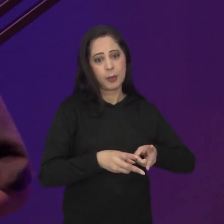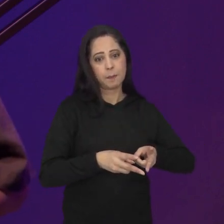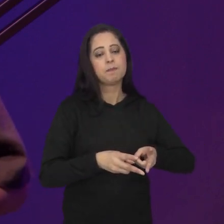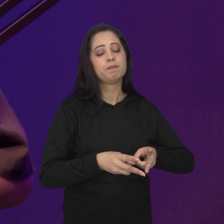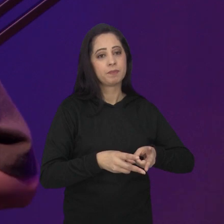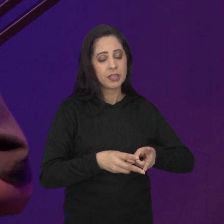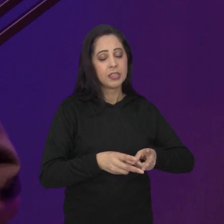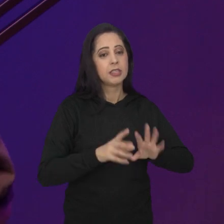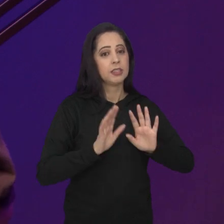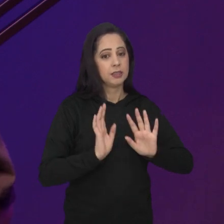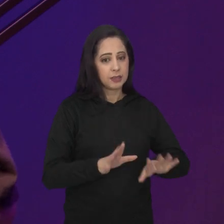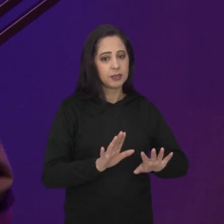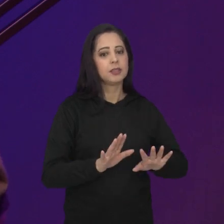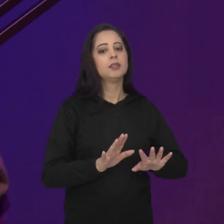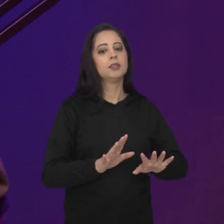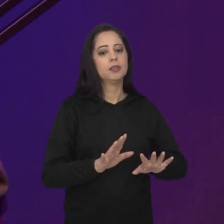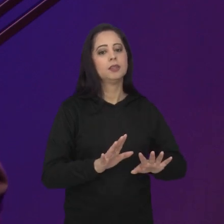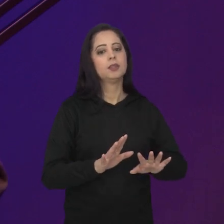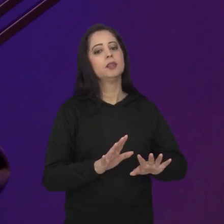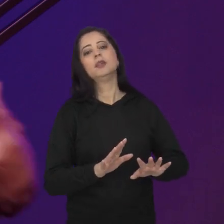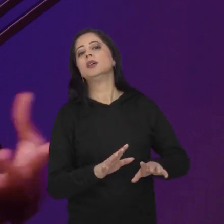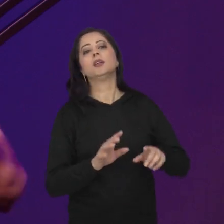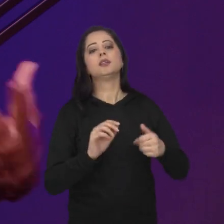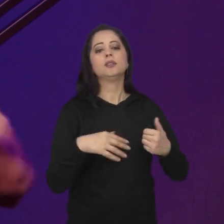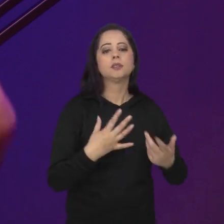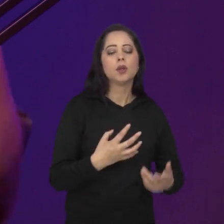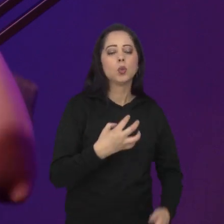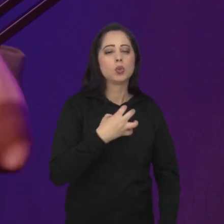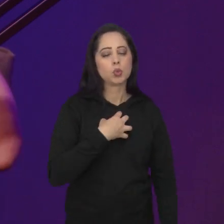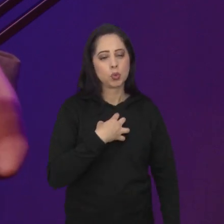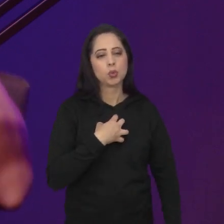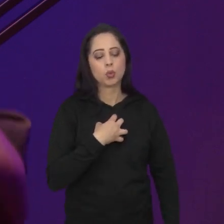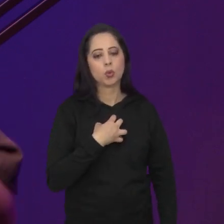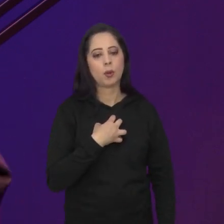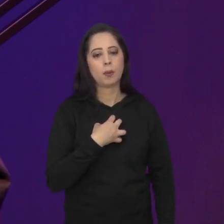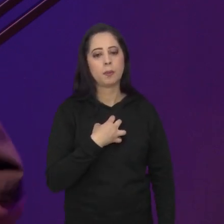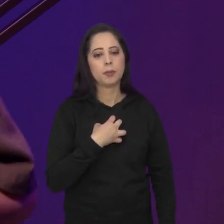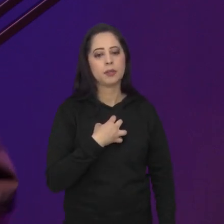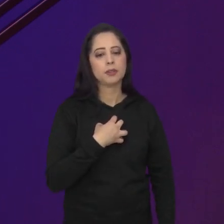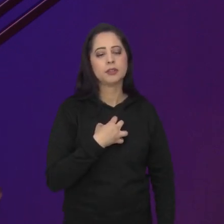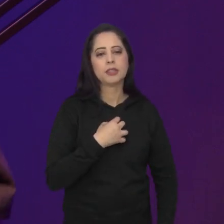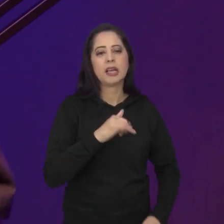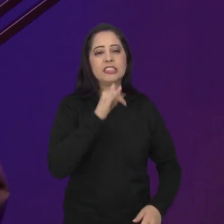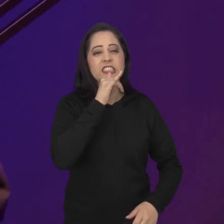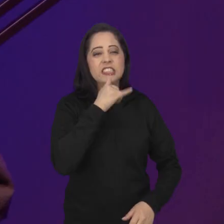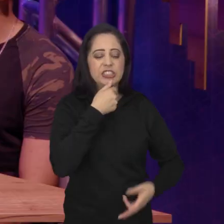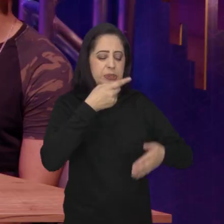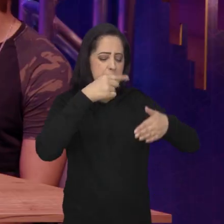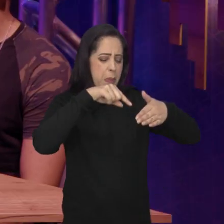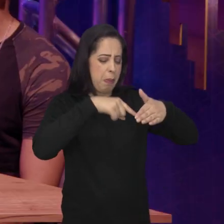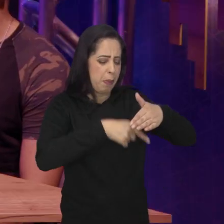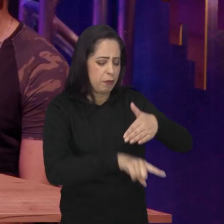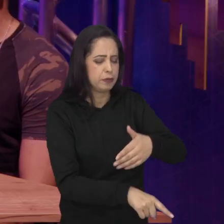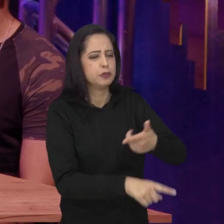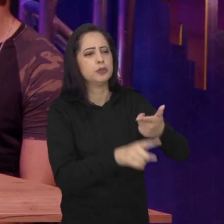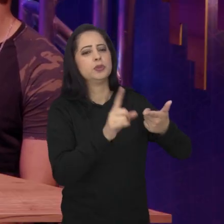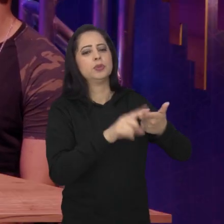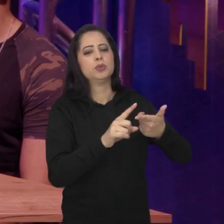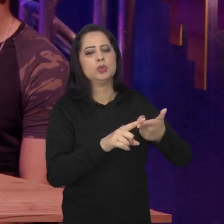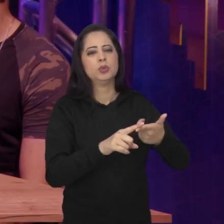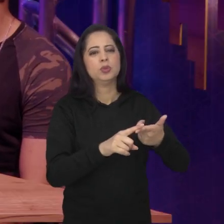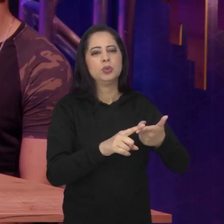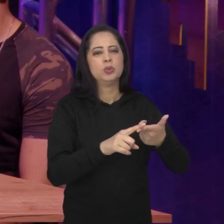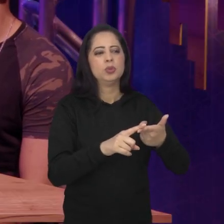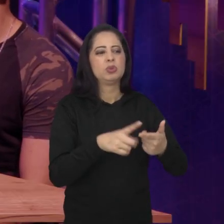de forma correta, mas alguns, né, dos sintomas são esses, alguns dos sintomas. Essa tristeza